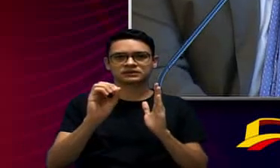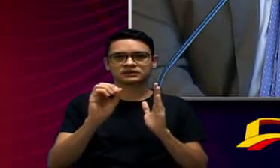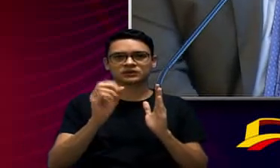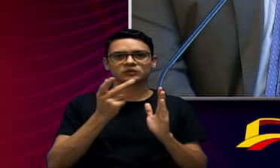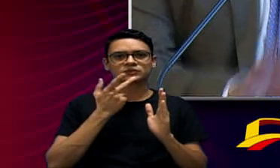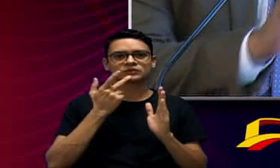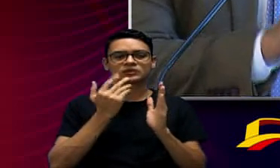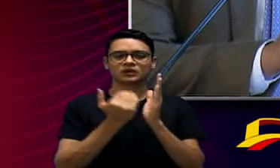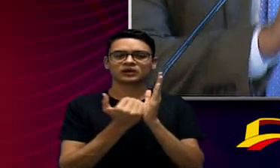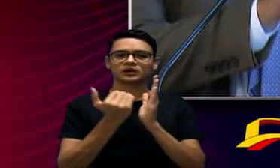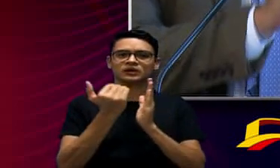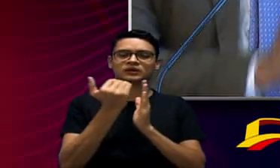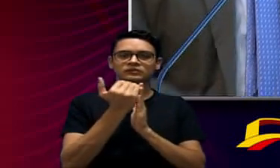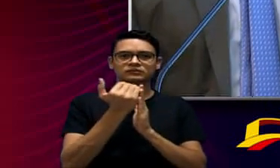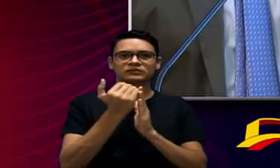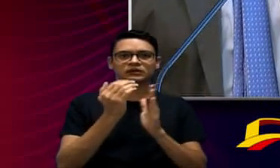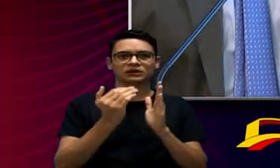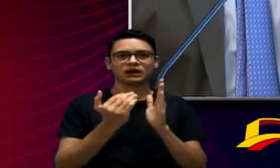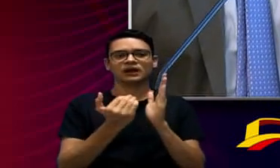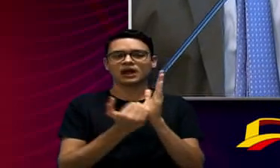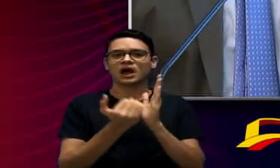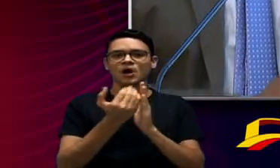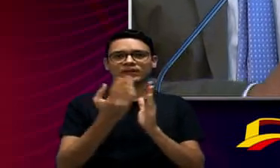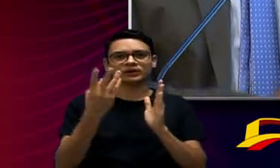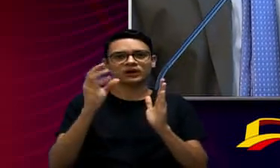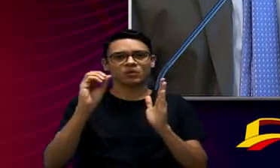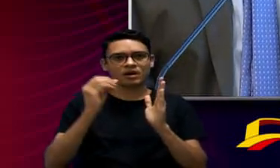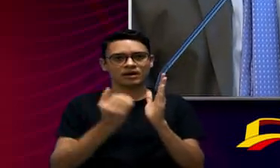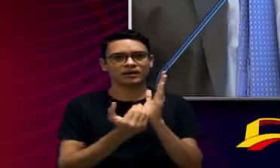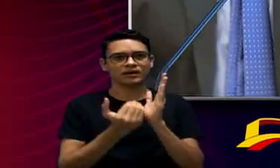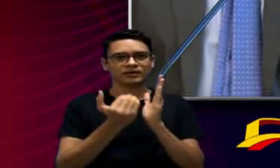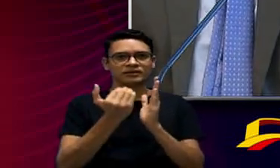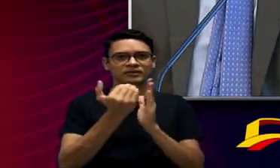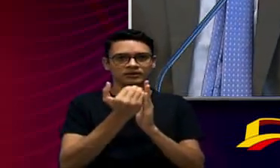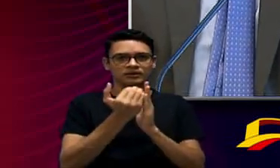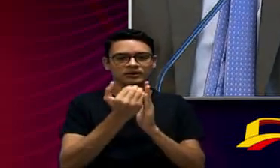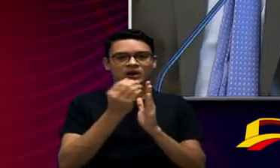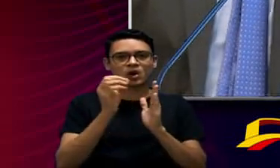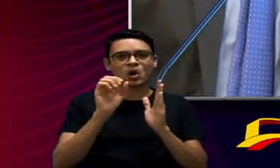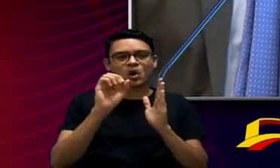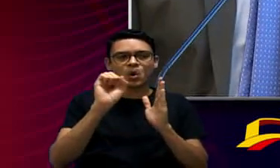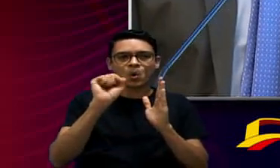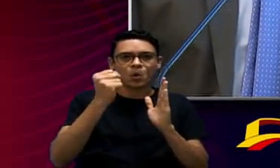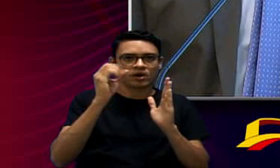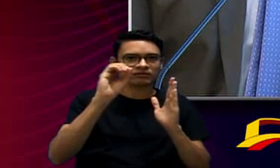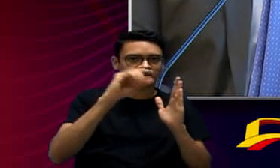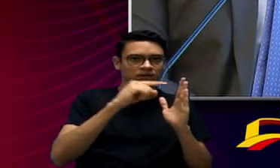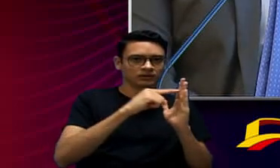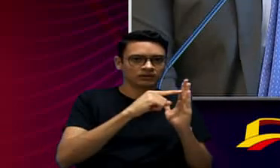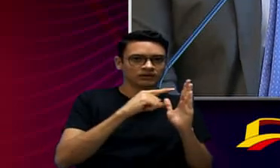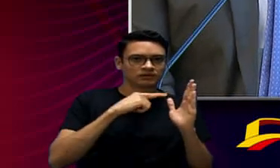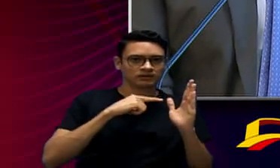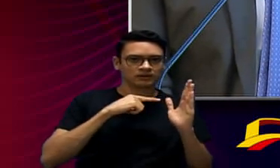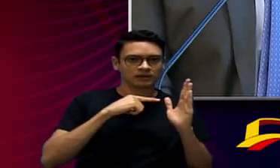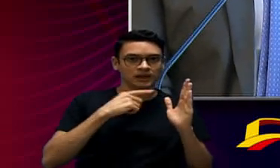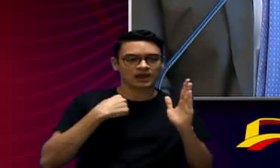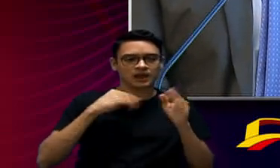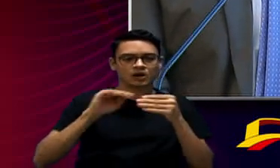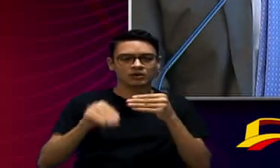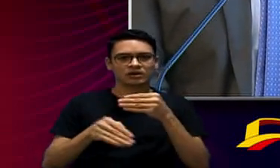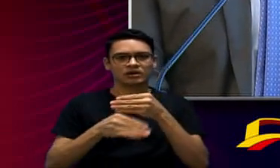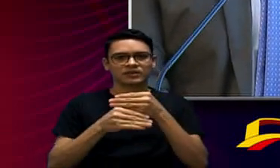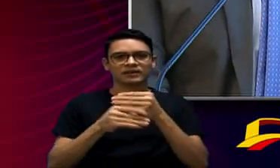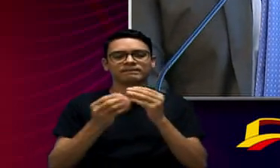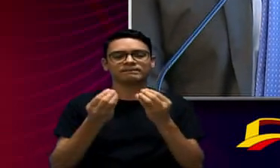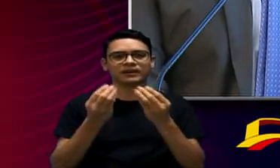aumentando de 40 para... Não, ele aumenta de 40 para 80. O objeto é 80. Estou com a emenda para reduzir para 60.